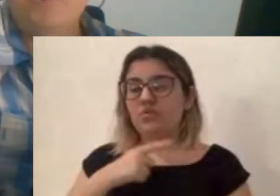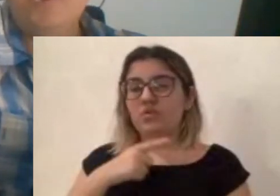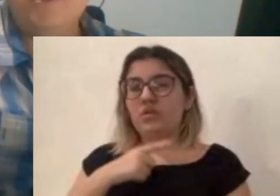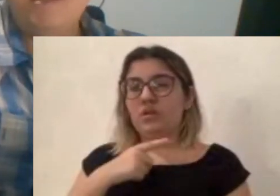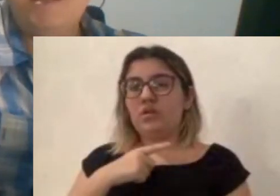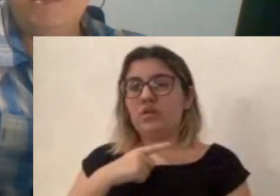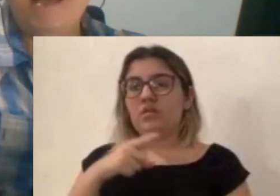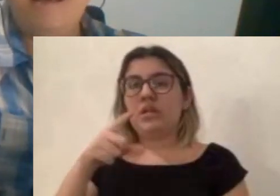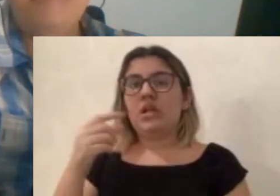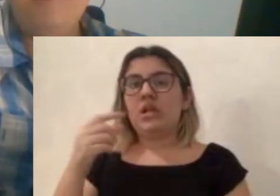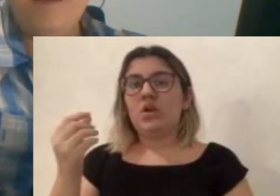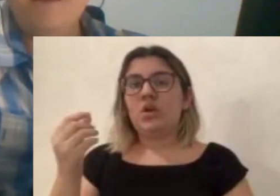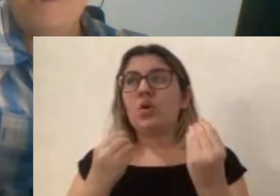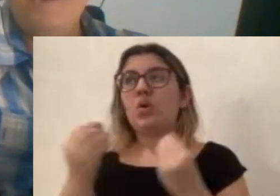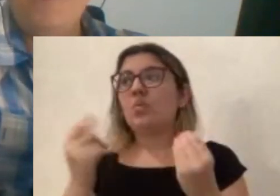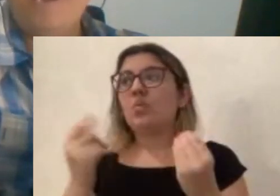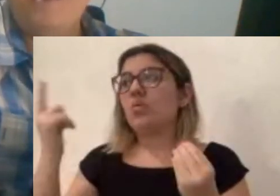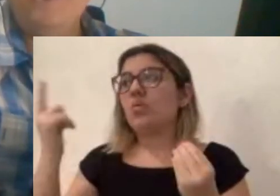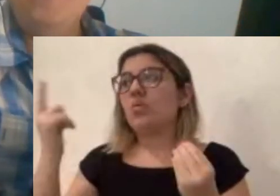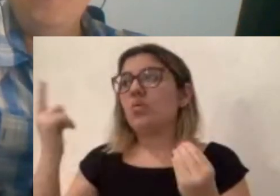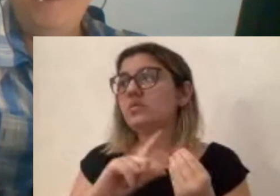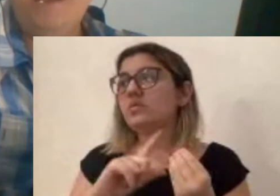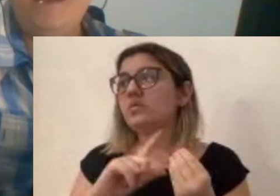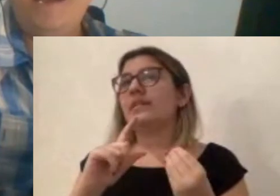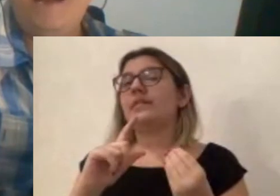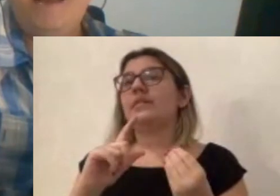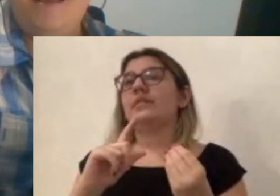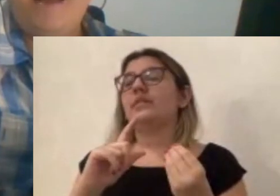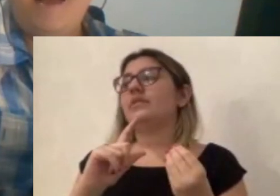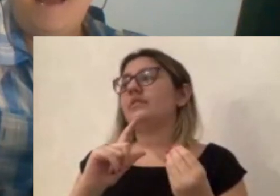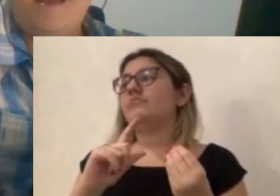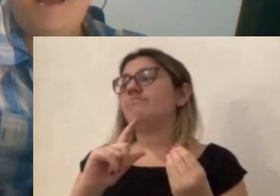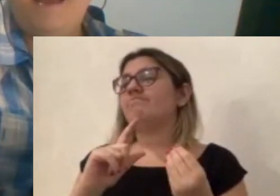com os recursos que a gente tem e como é que isso vira...